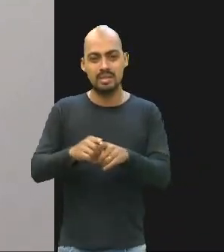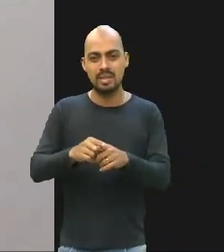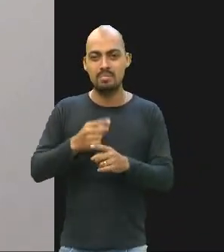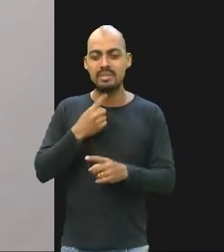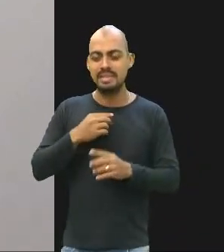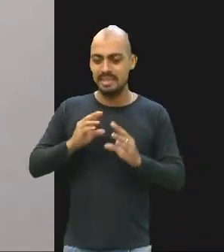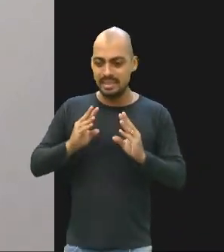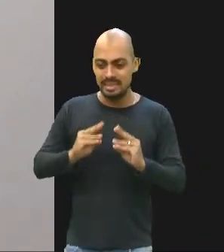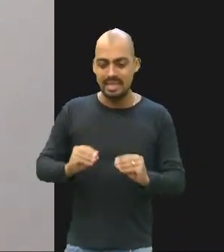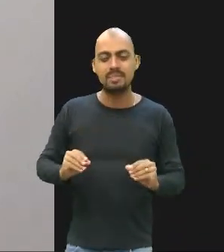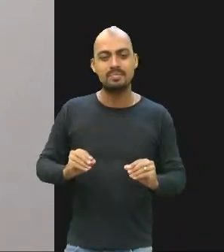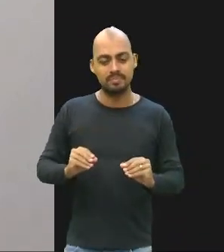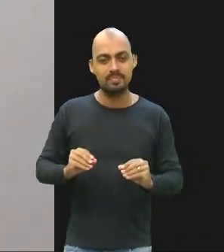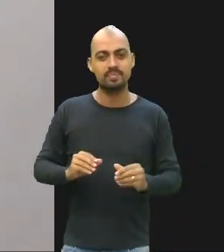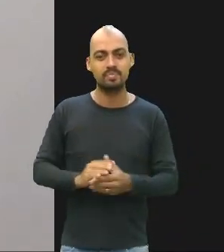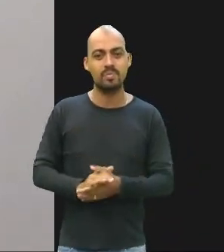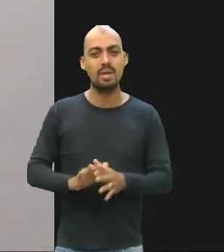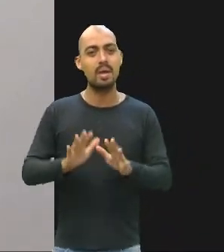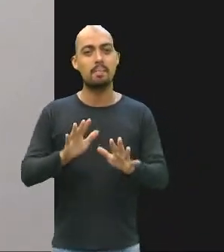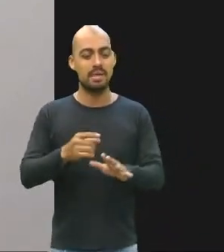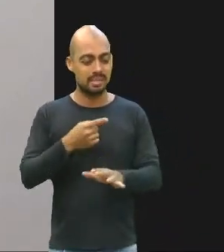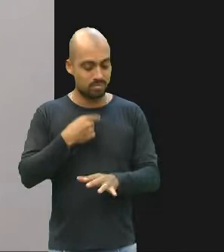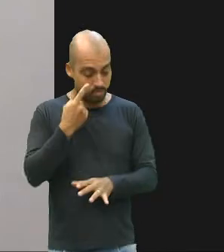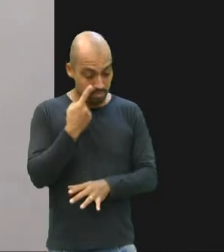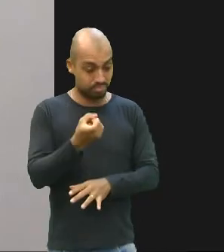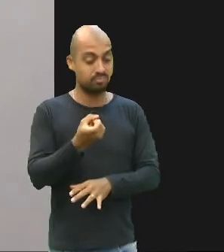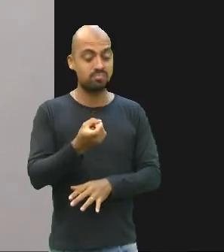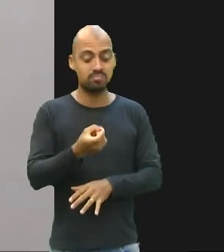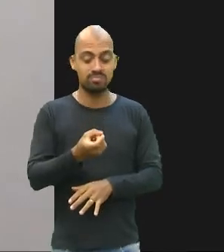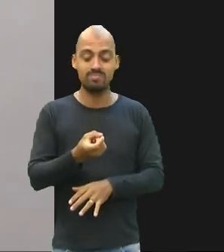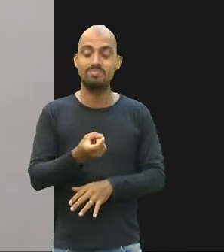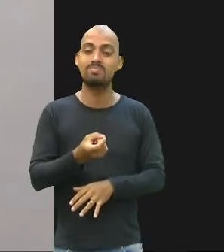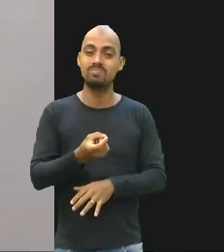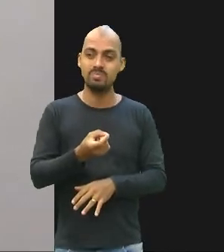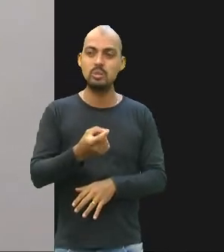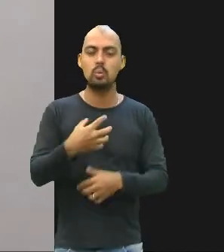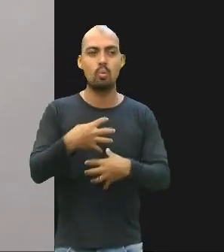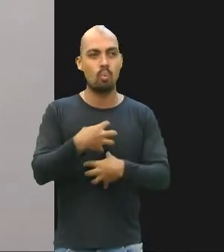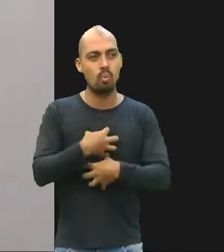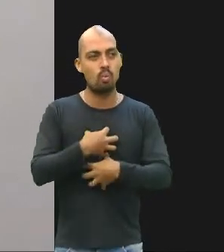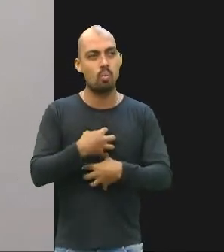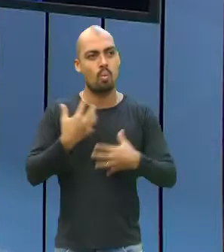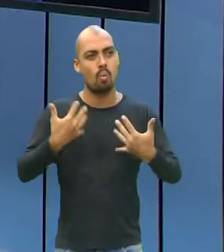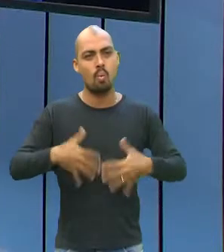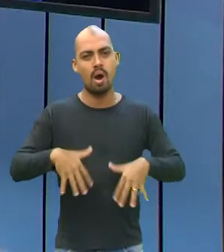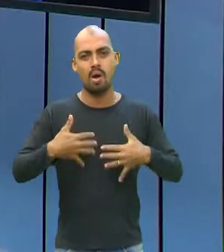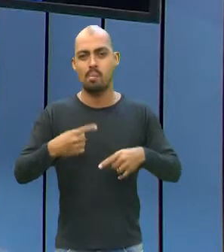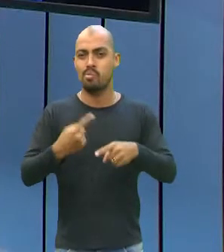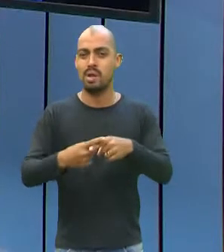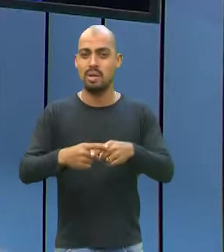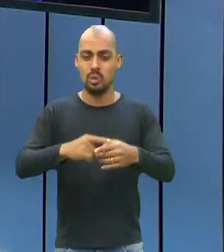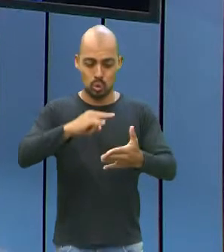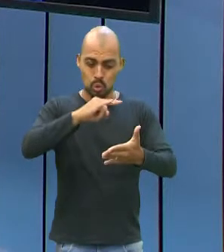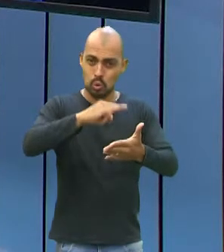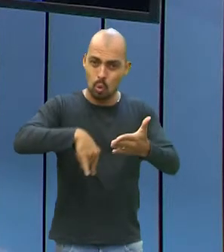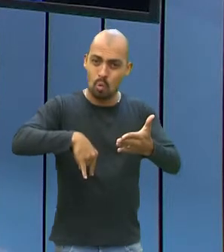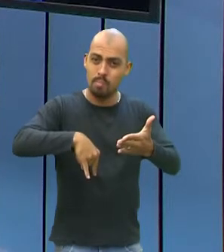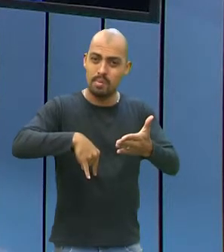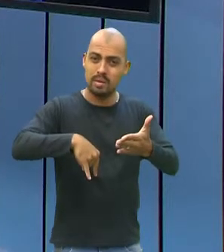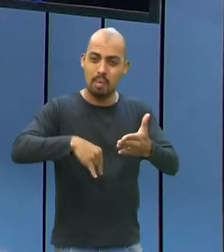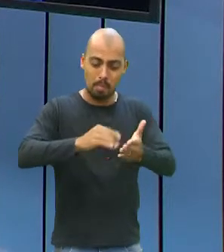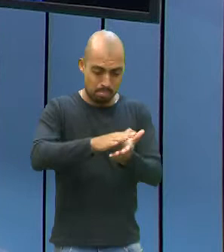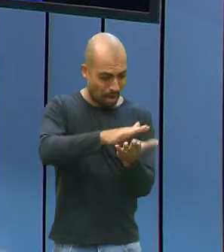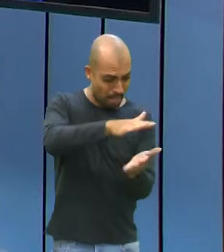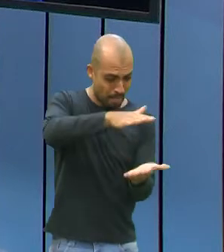primeiros socorros estavam sendo feitos. Então aquilo me chamou muita atenção, porque toda aquela burocracia para tentar ajudar